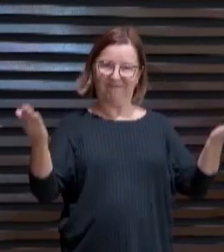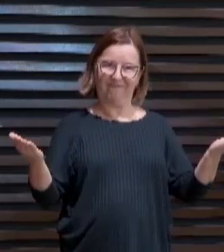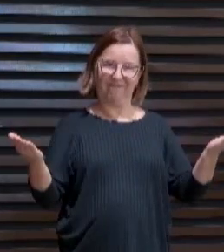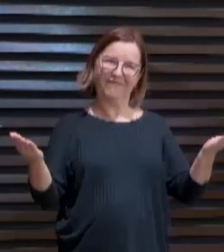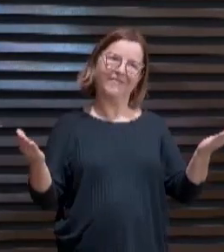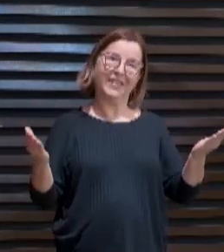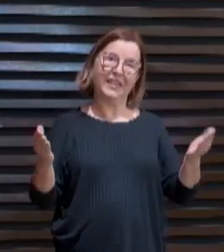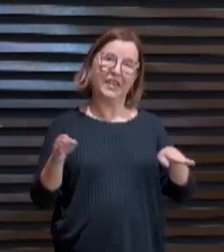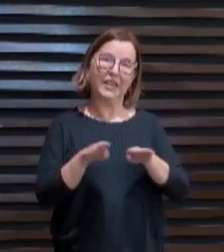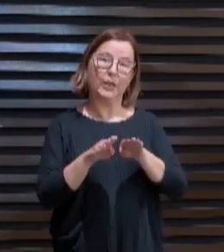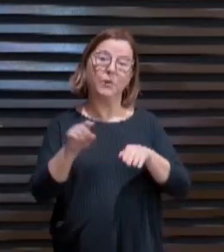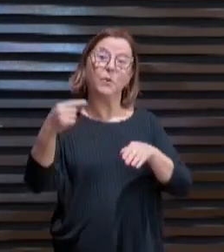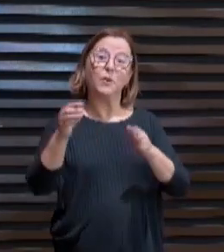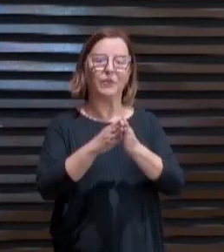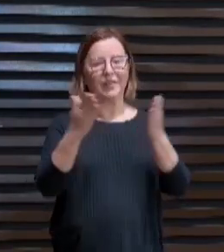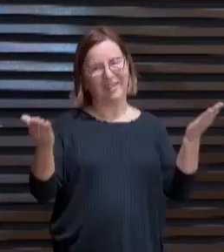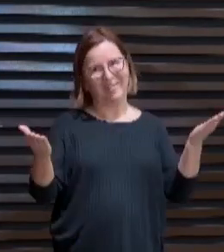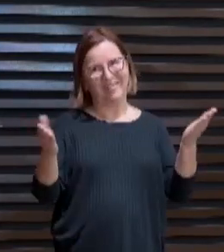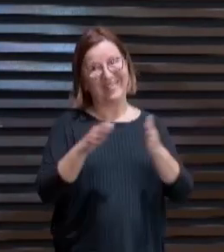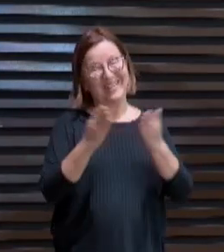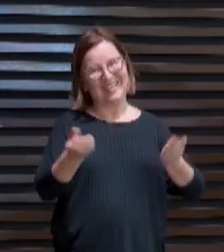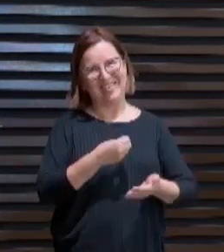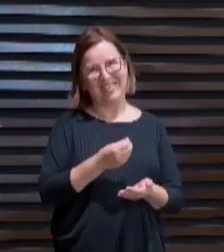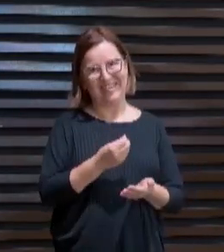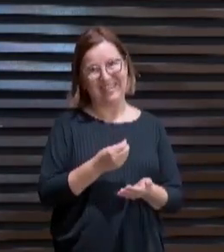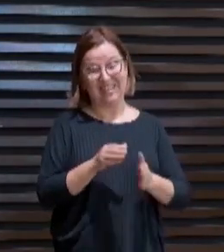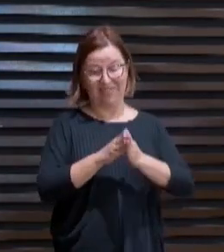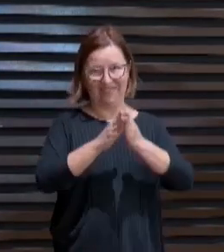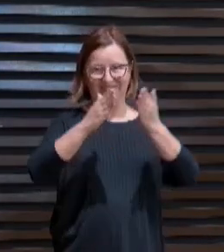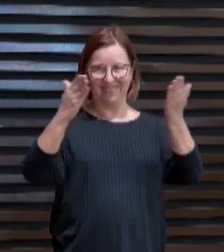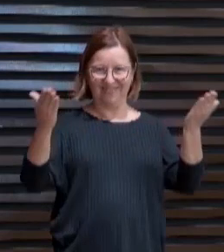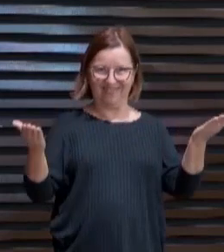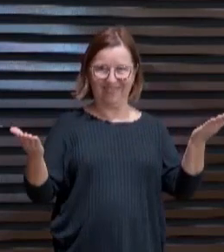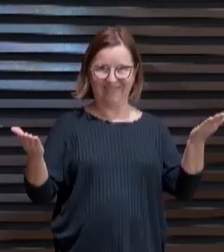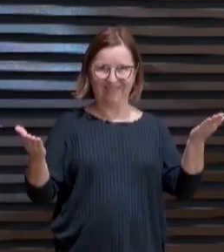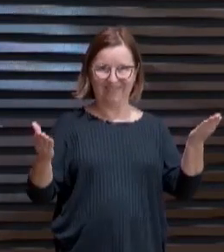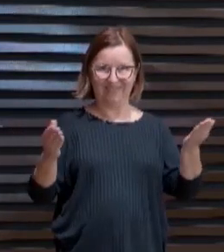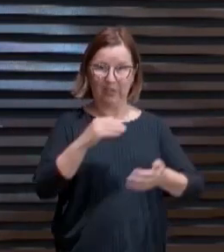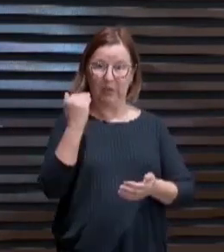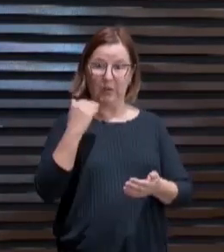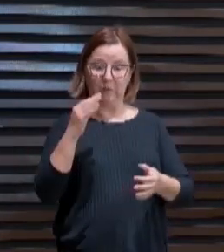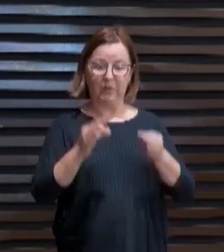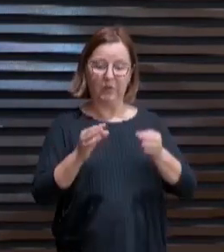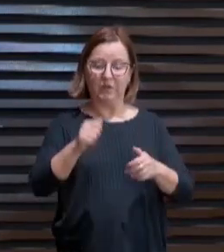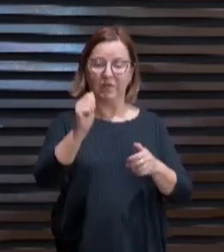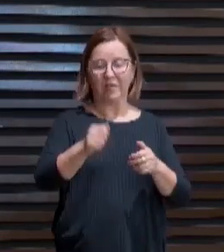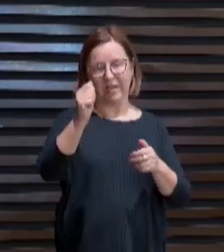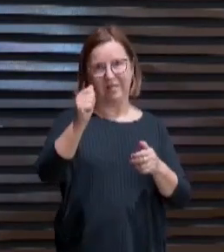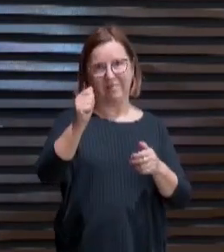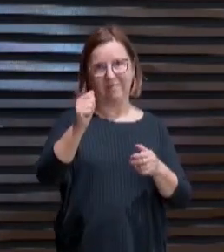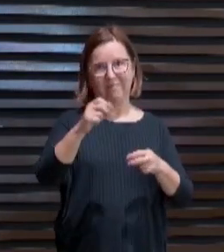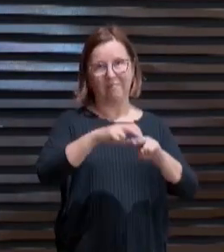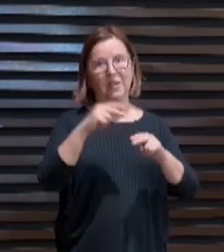ainda outro livro, o livro da vida, foi aberto. E os mortos foram julgados, segundo